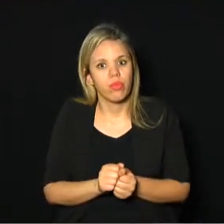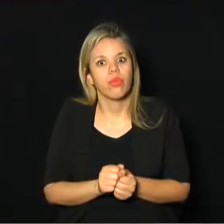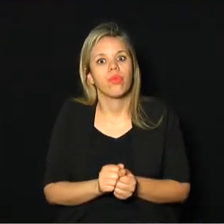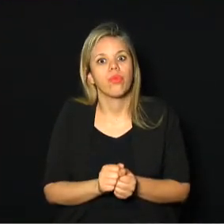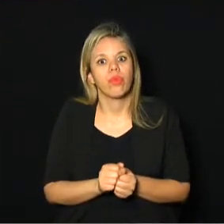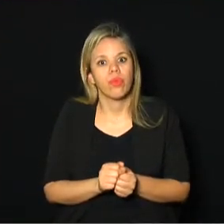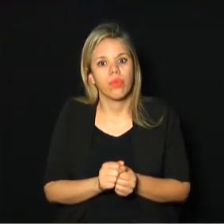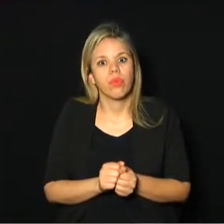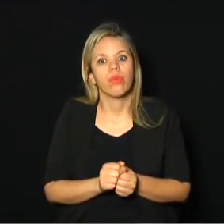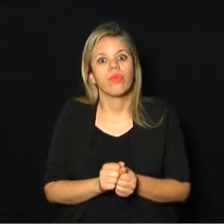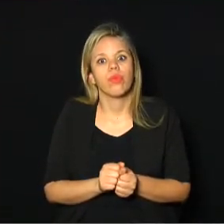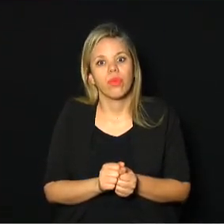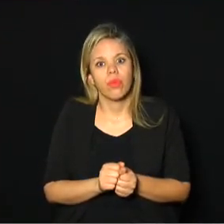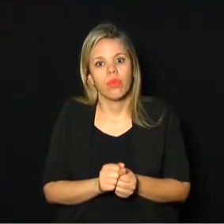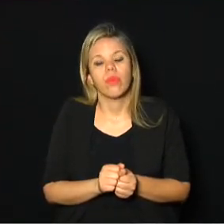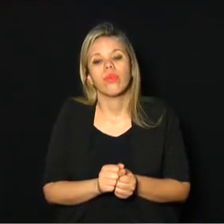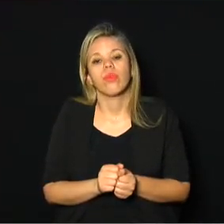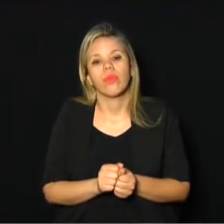para